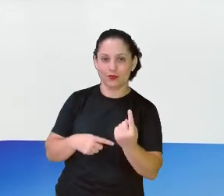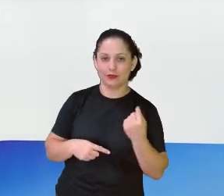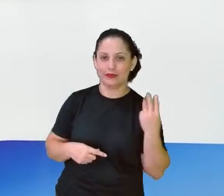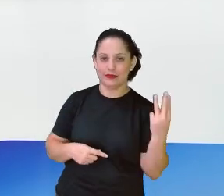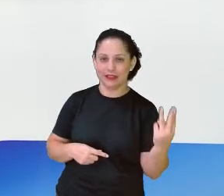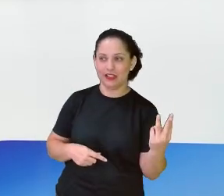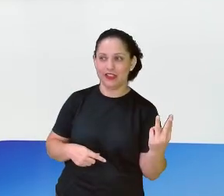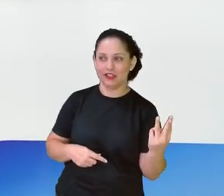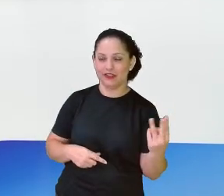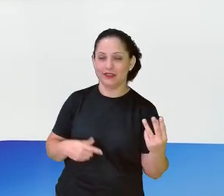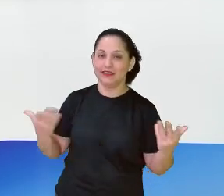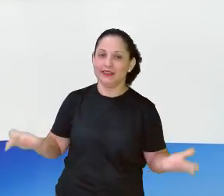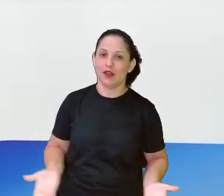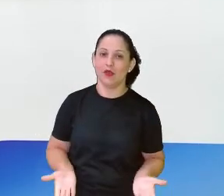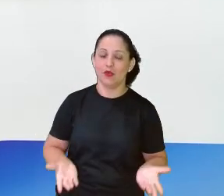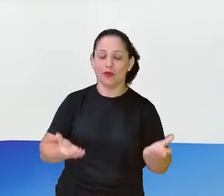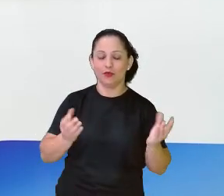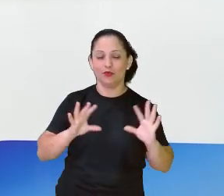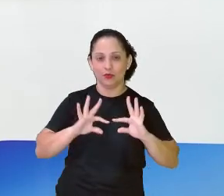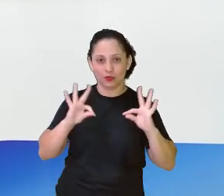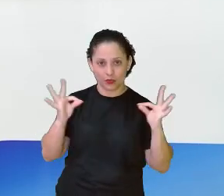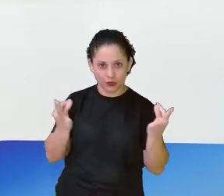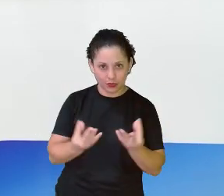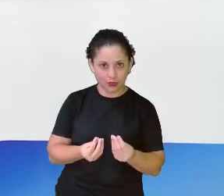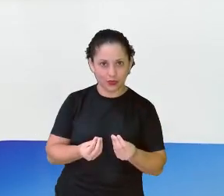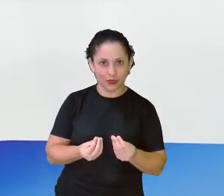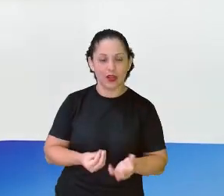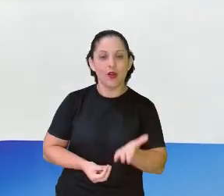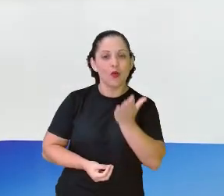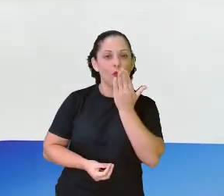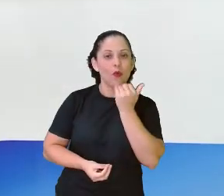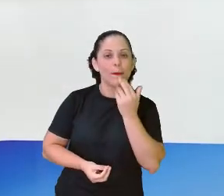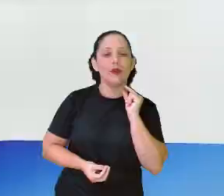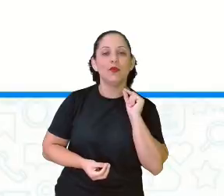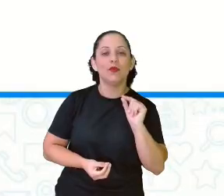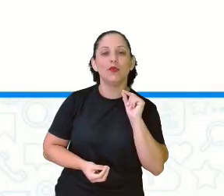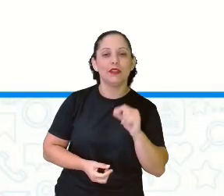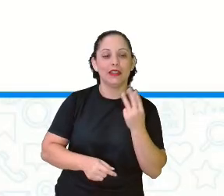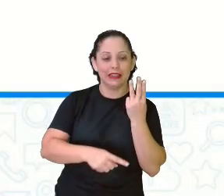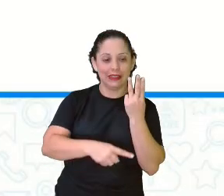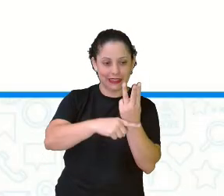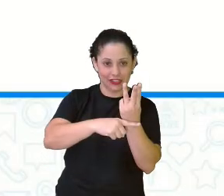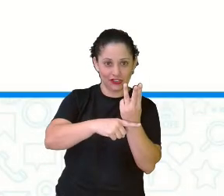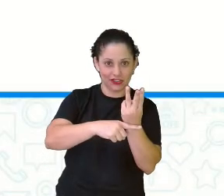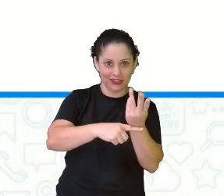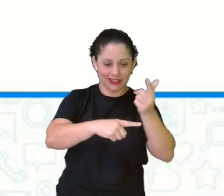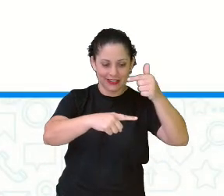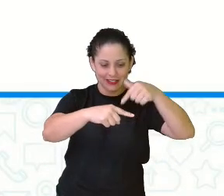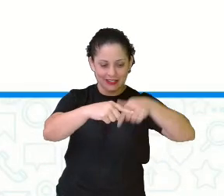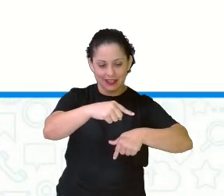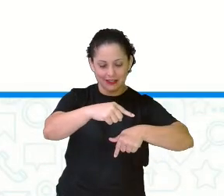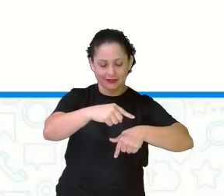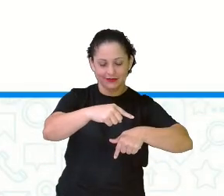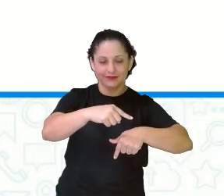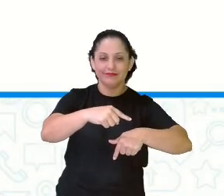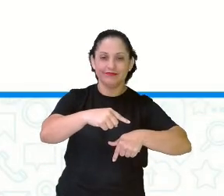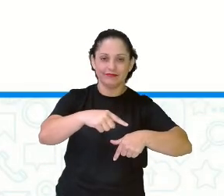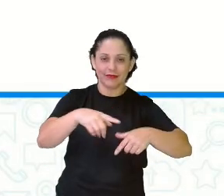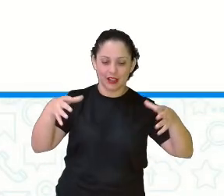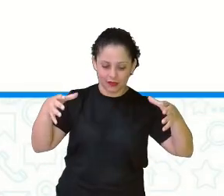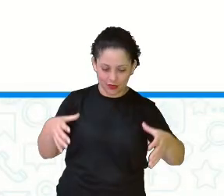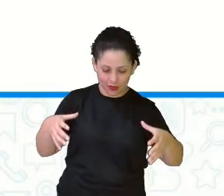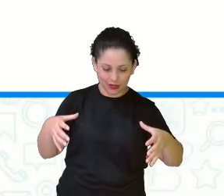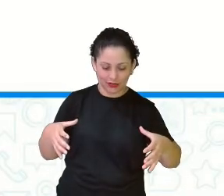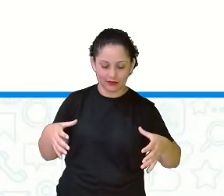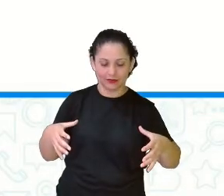denominador. No total, ela comeu 3 partes das 7 que a torta